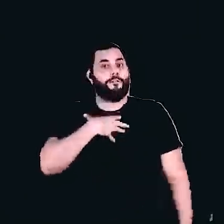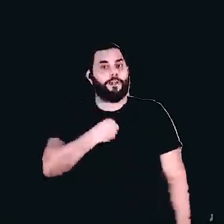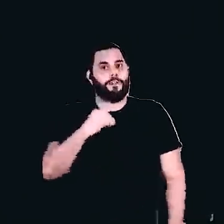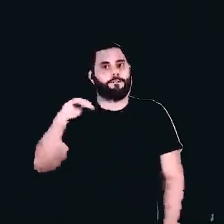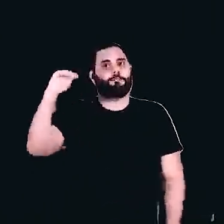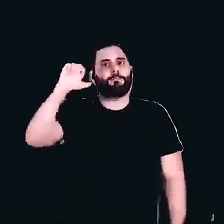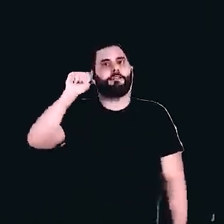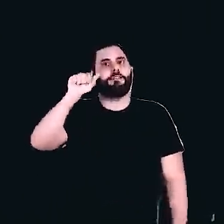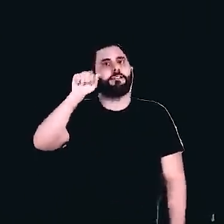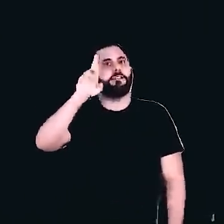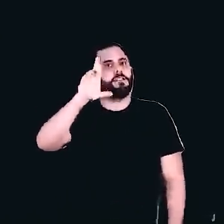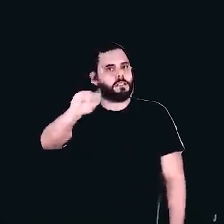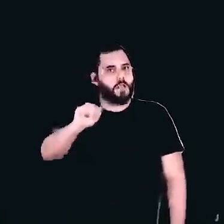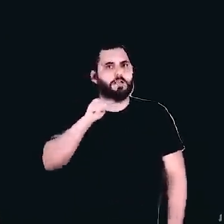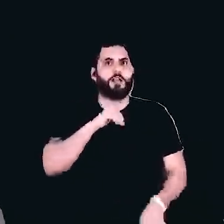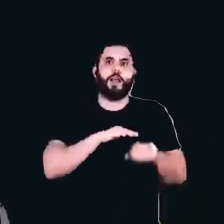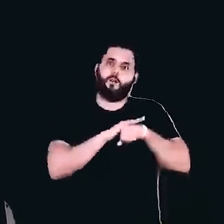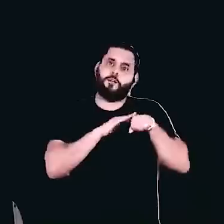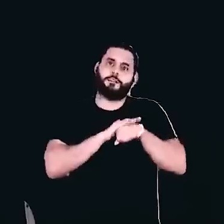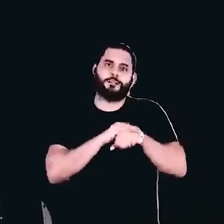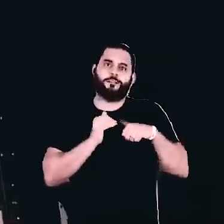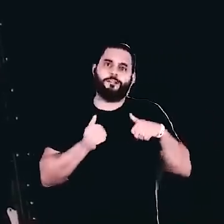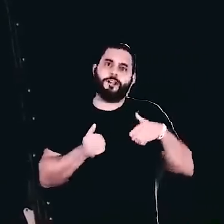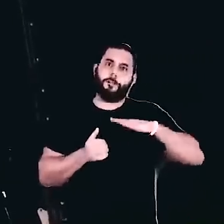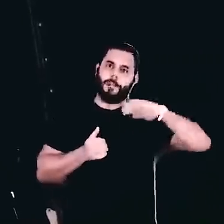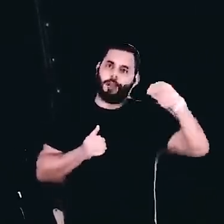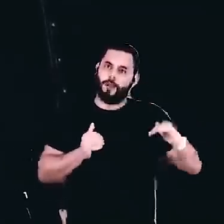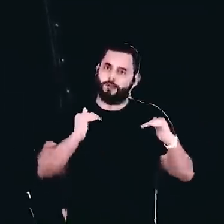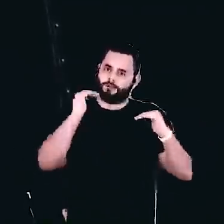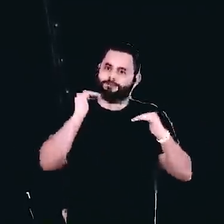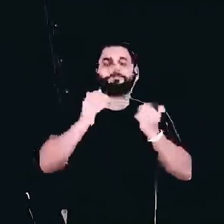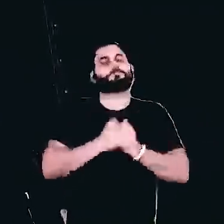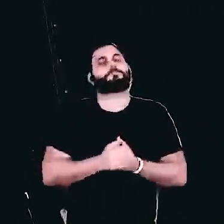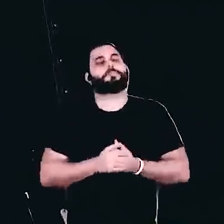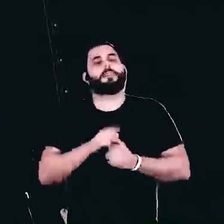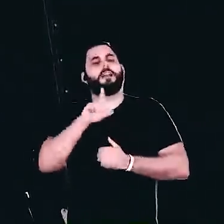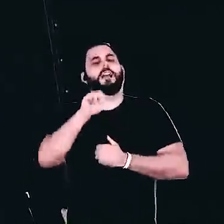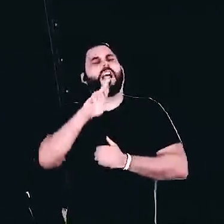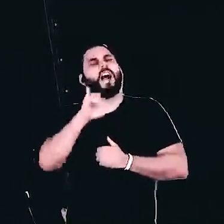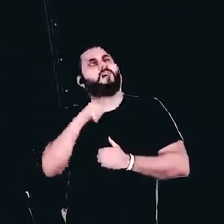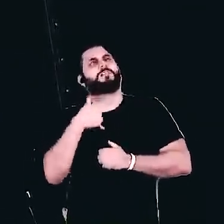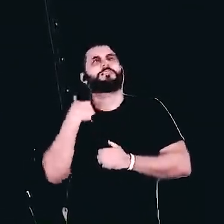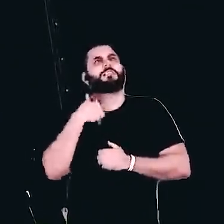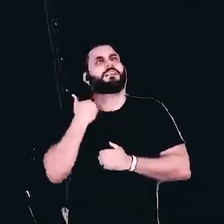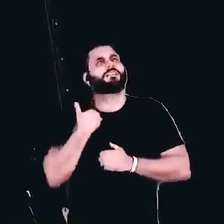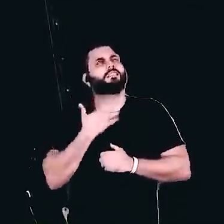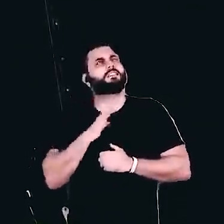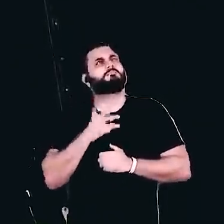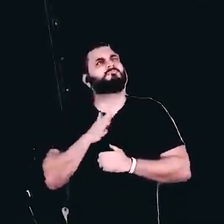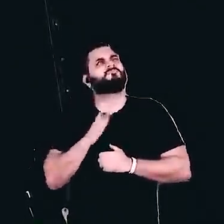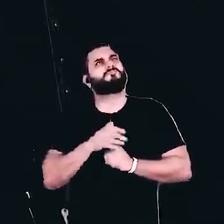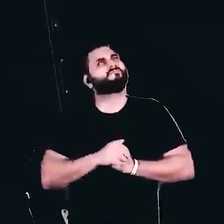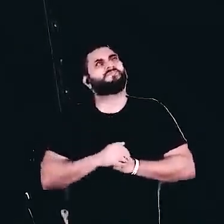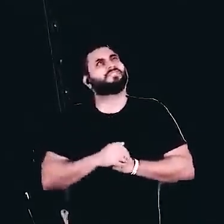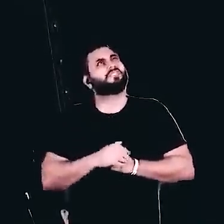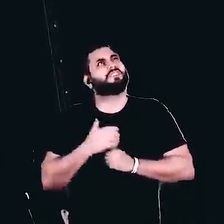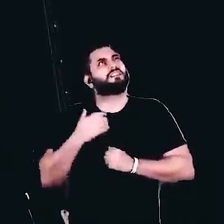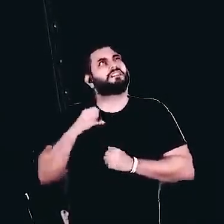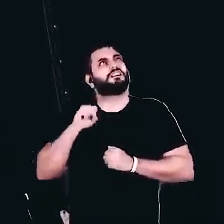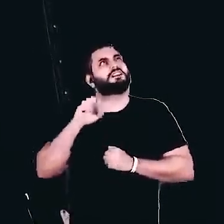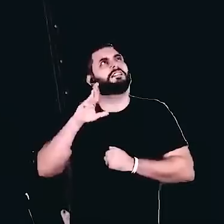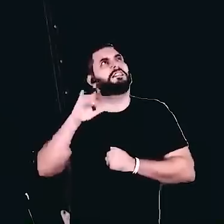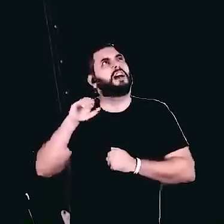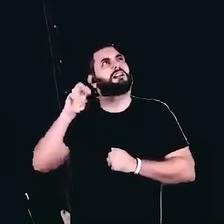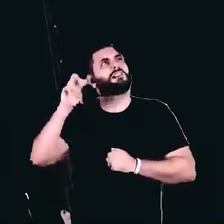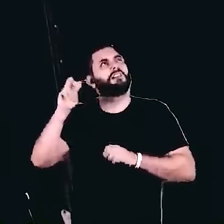mais velha, Sara, estava conversando com a mais nova. E elas eram bem pequenininhas, Laura devia ter uns, sei lá, Sara devia ter uns